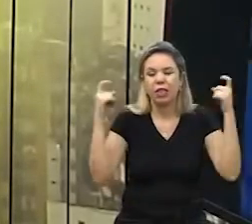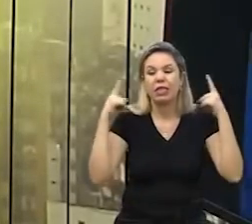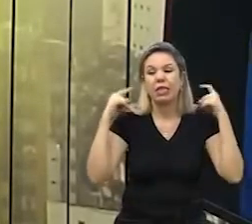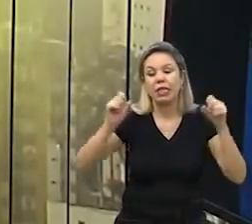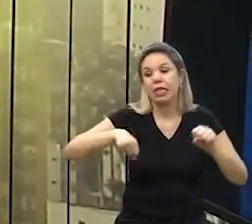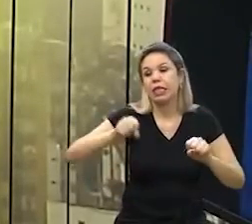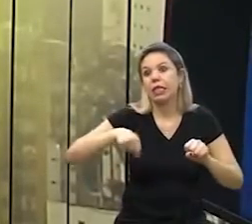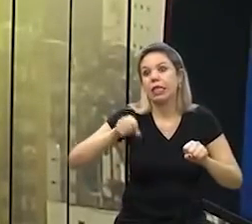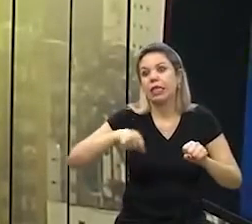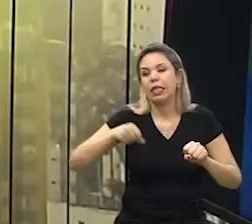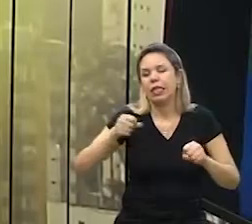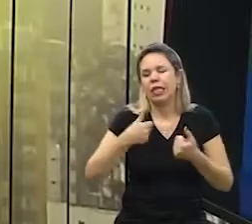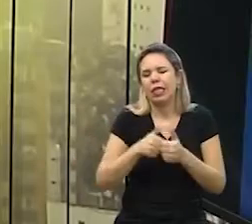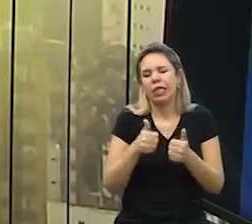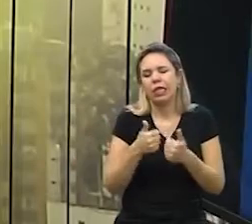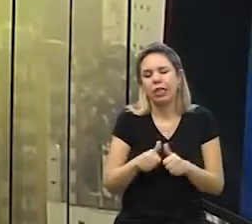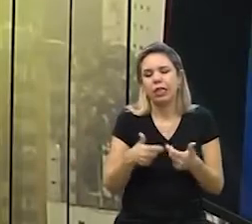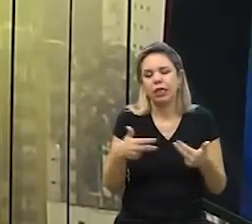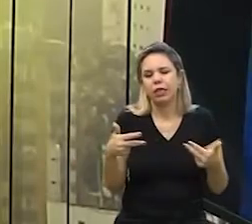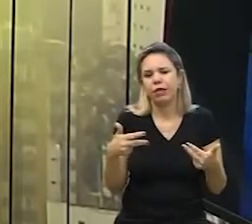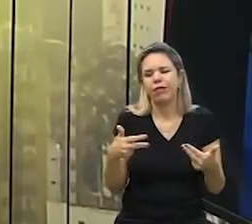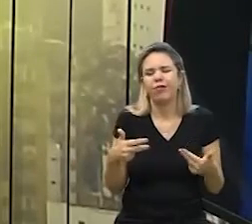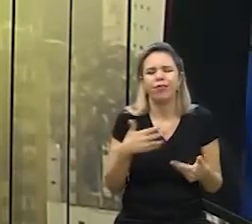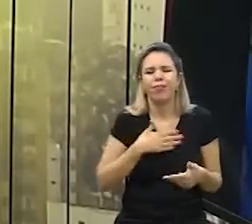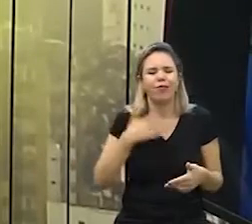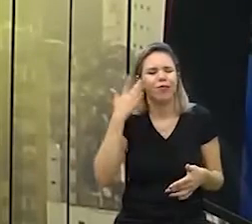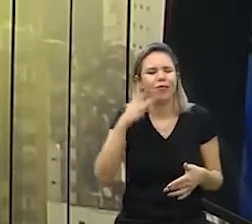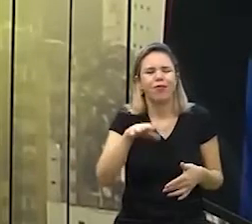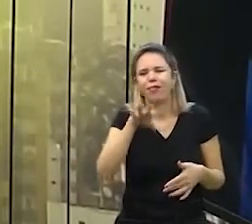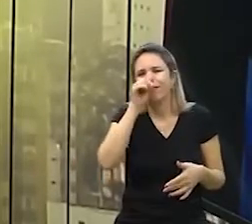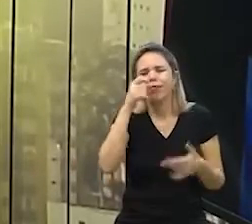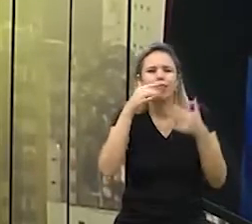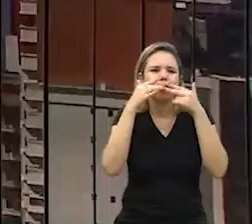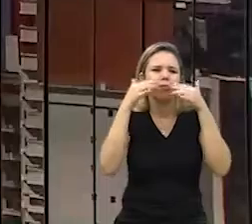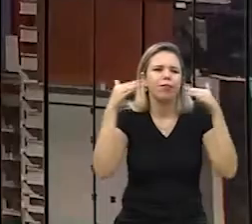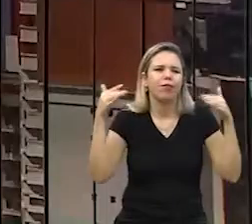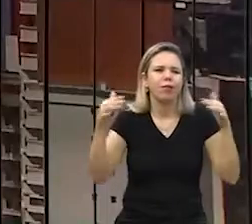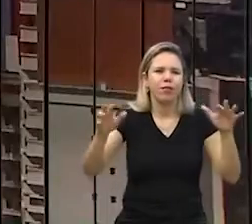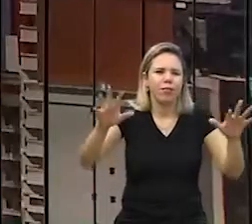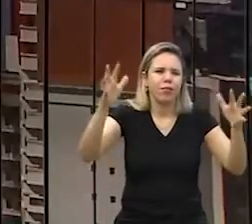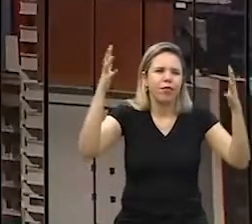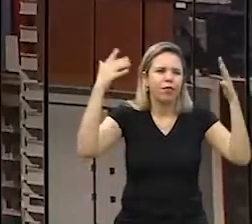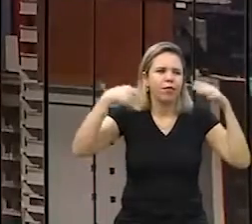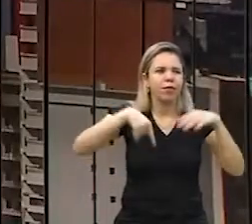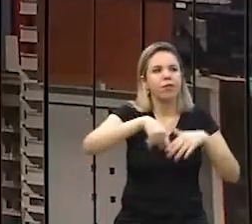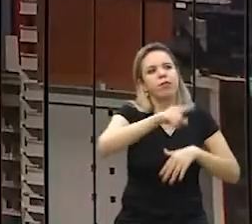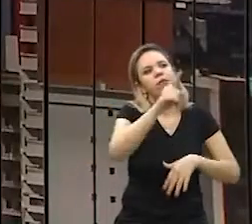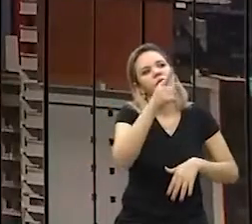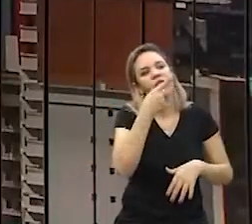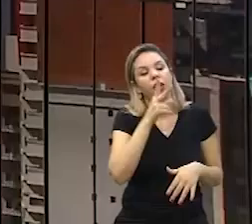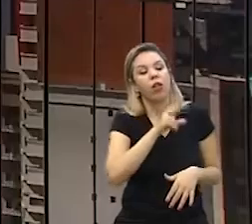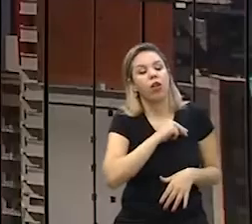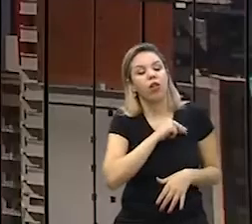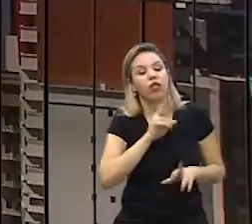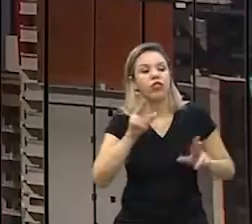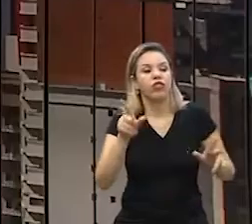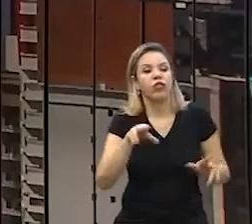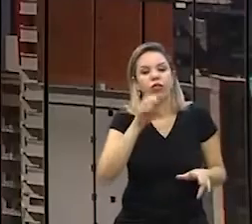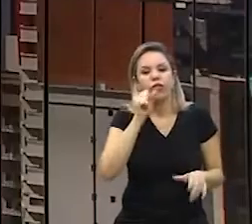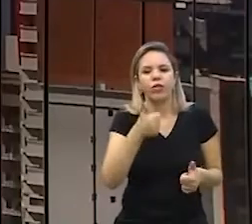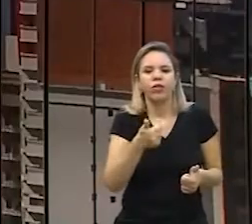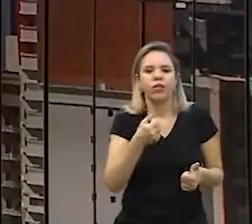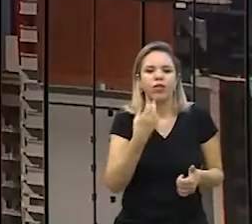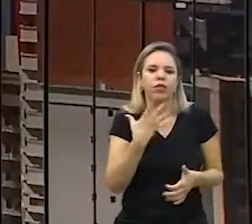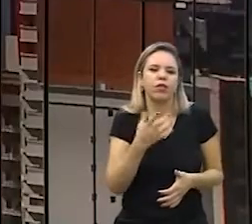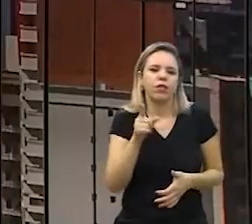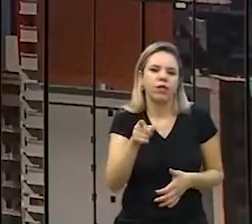de moto, de ônibus, com... A gente nem sabe mais que cheiro tem, né? Uma floresta, quando vai, fala, nossa, que bom,